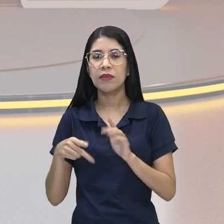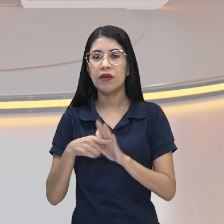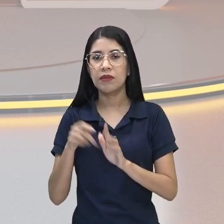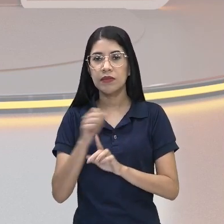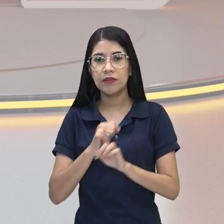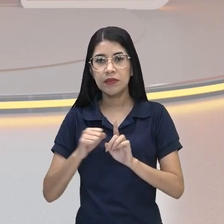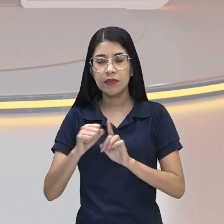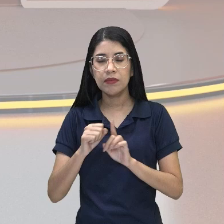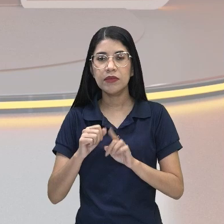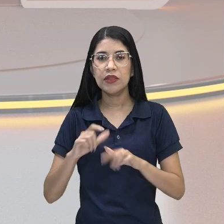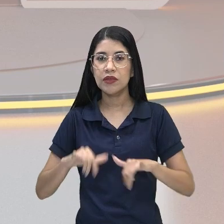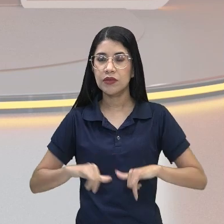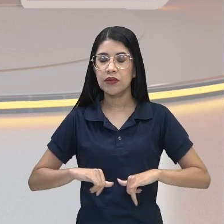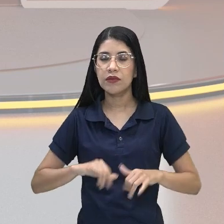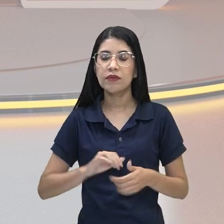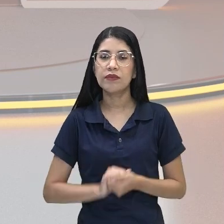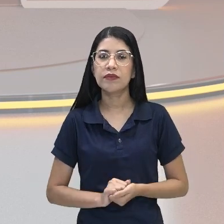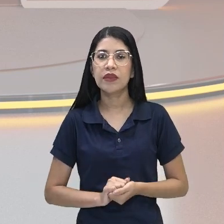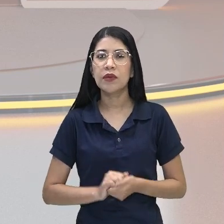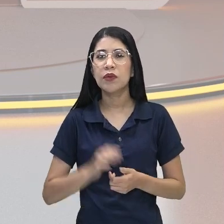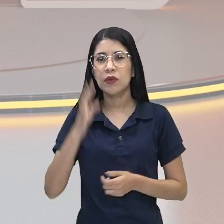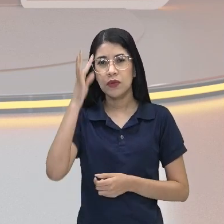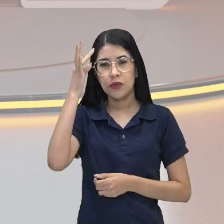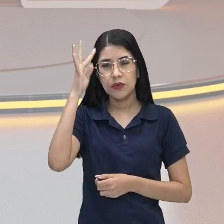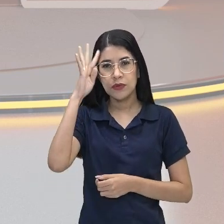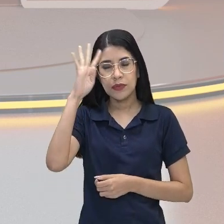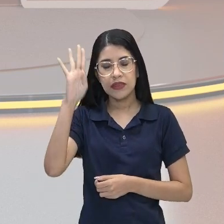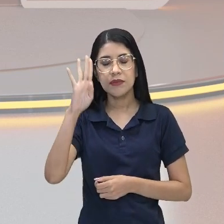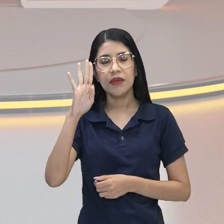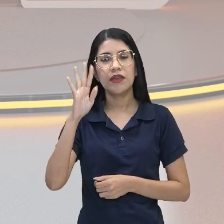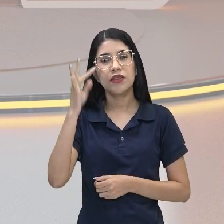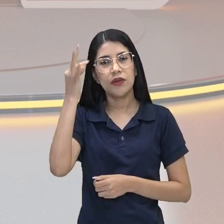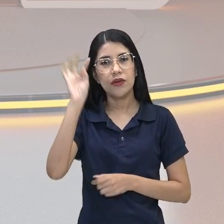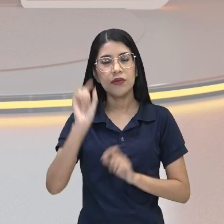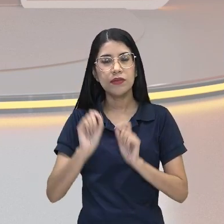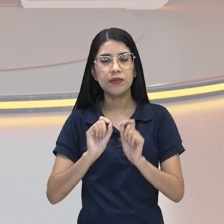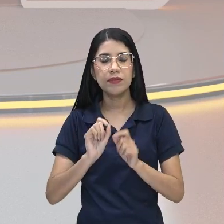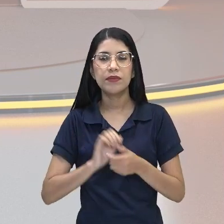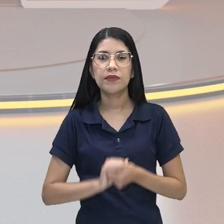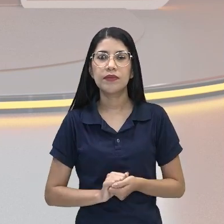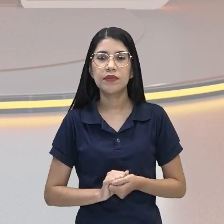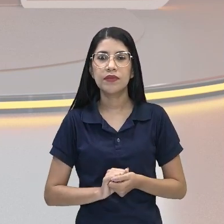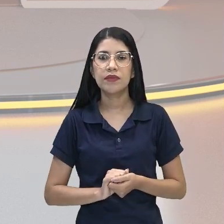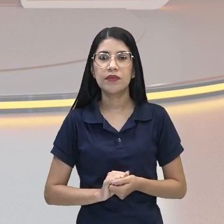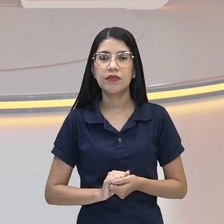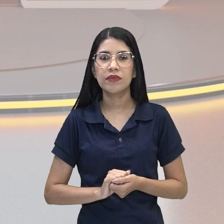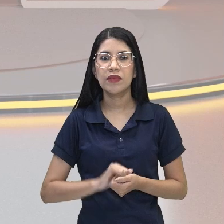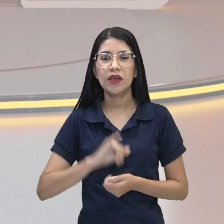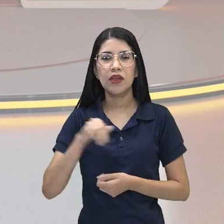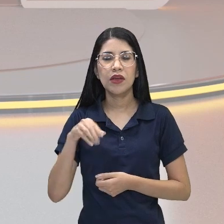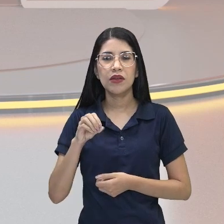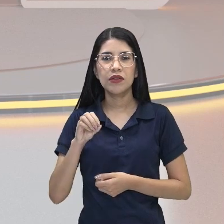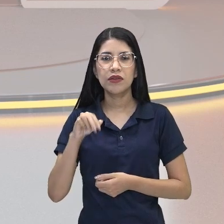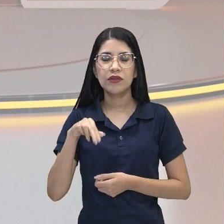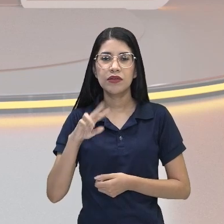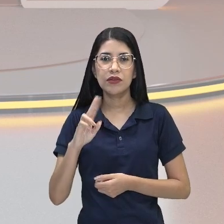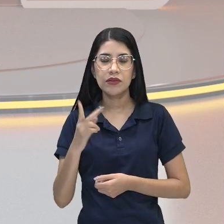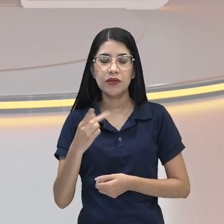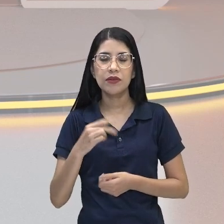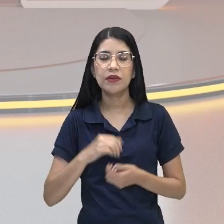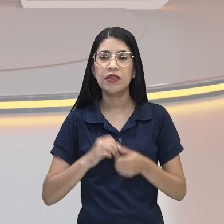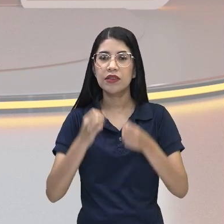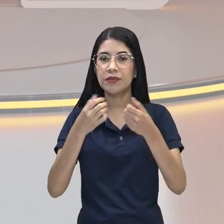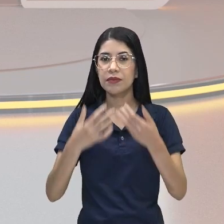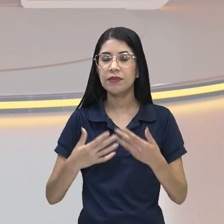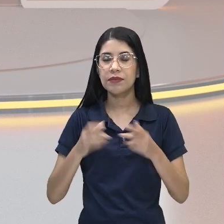são os principais teóricos aí dessa teoria? Nós temos aí John Maynard Keynes, né,